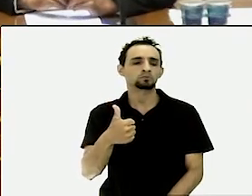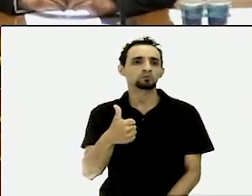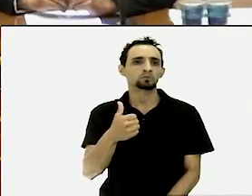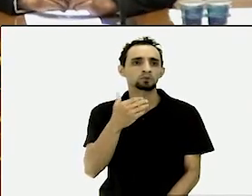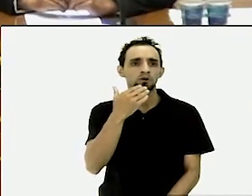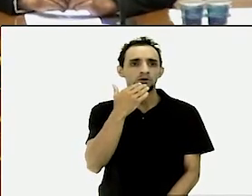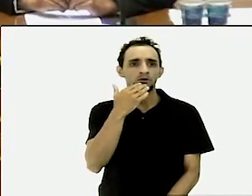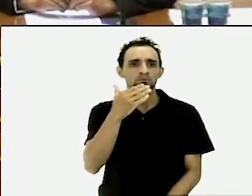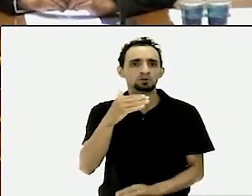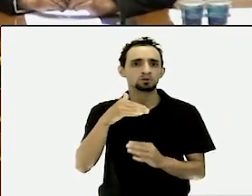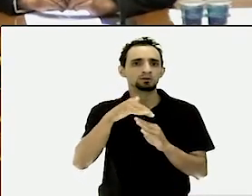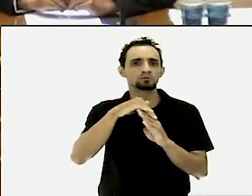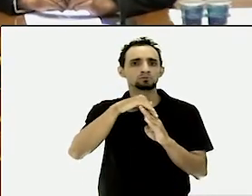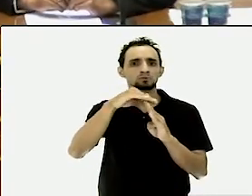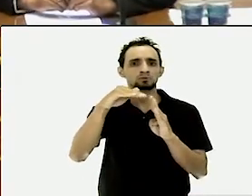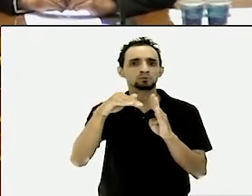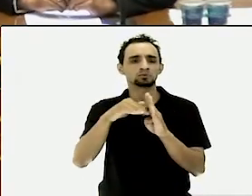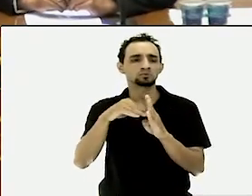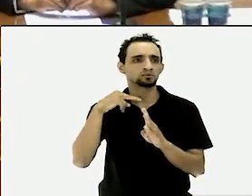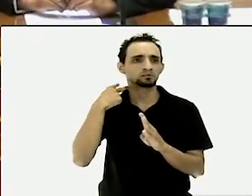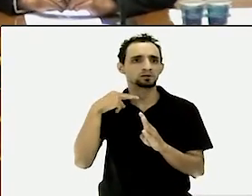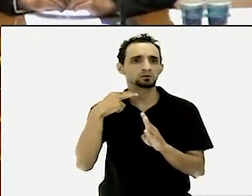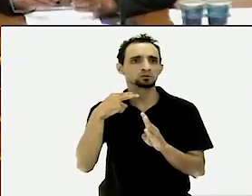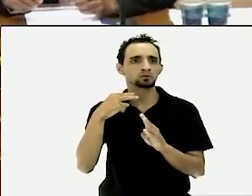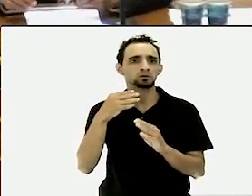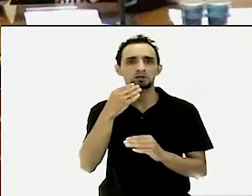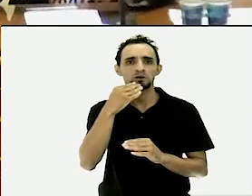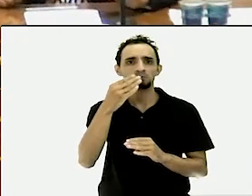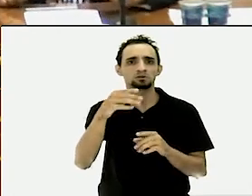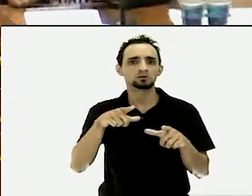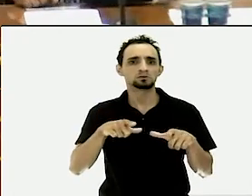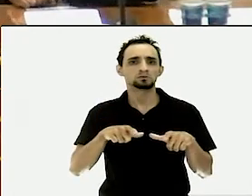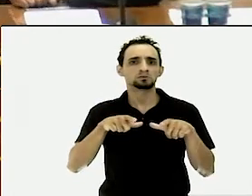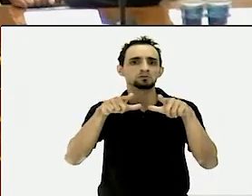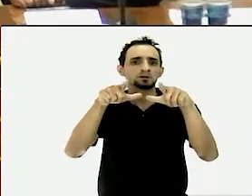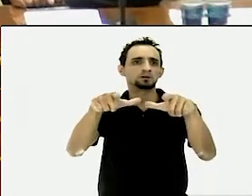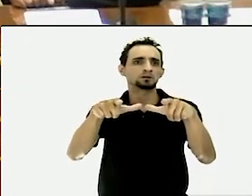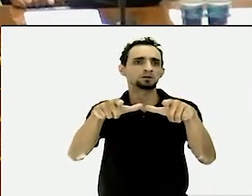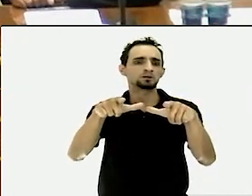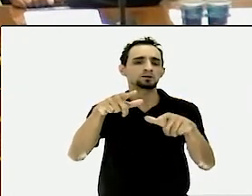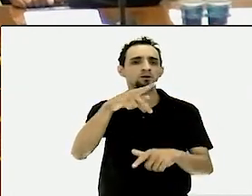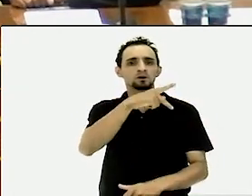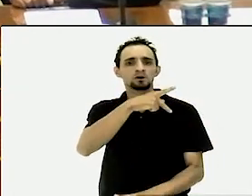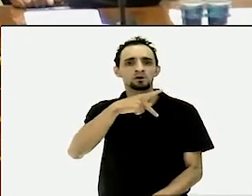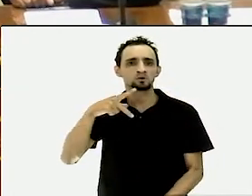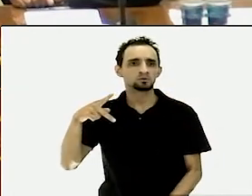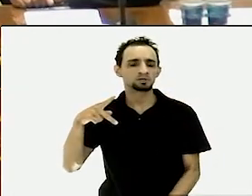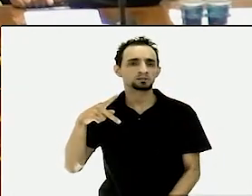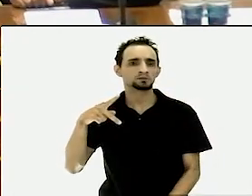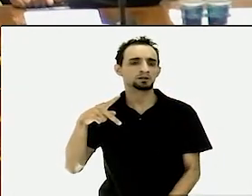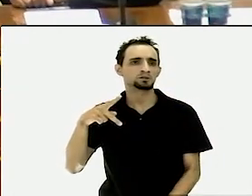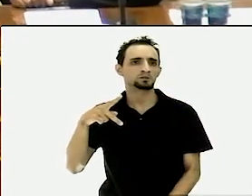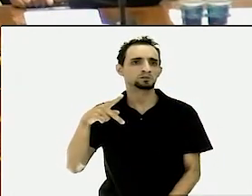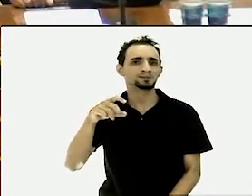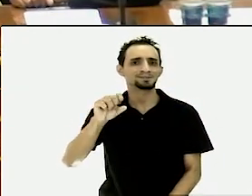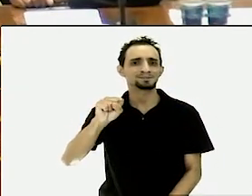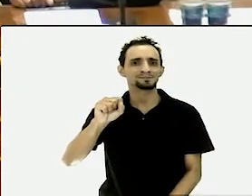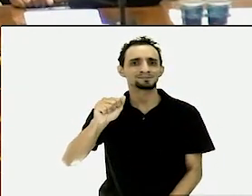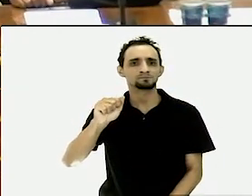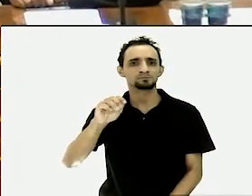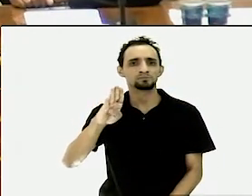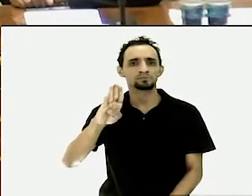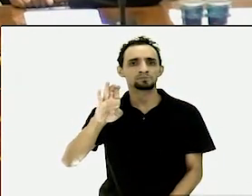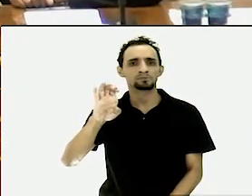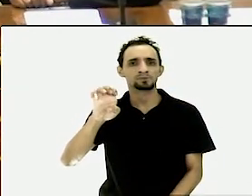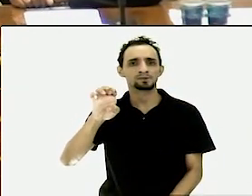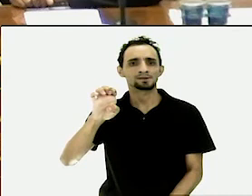solicitar à Sabesp informações sobre a manutenção e viabilidade de instalação de hidrantes em pontos